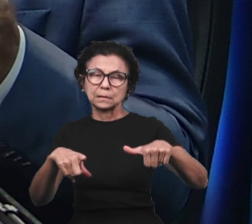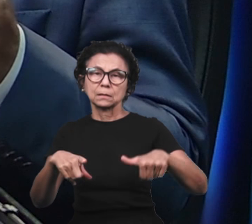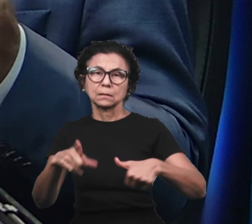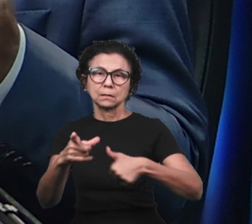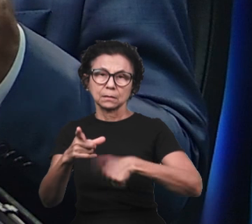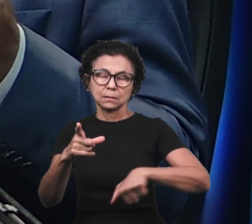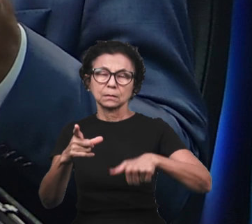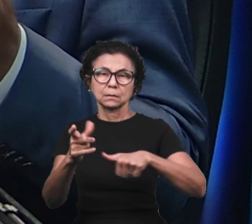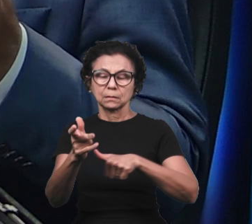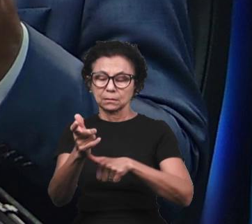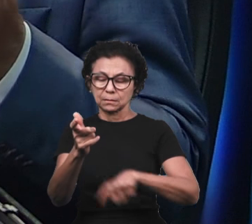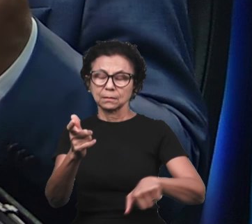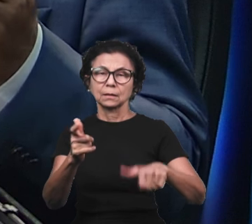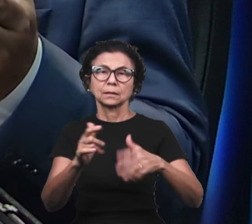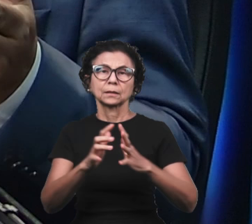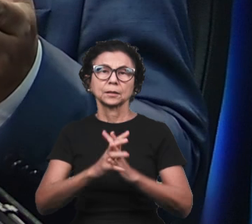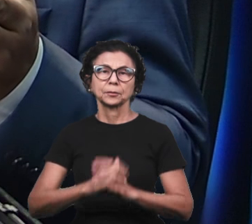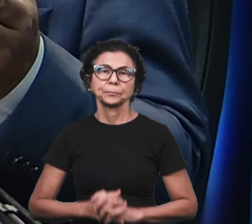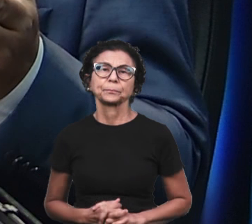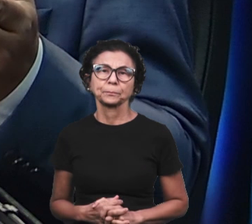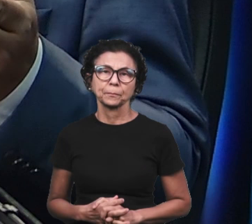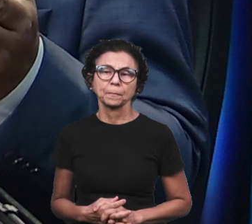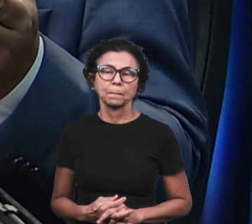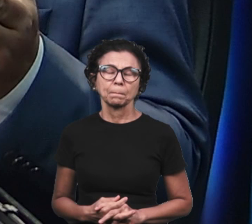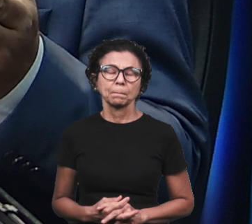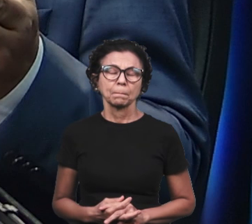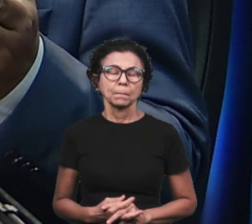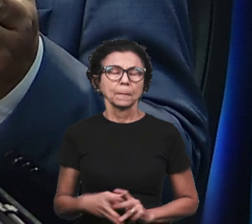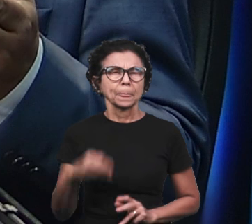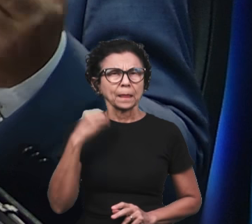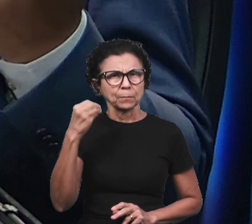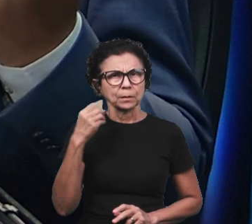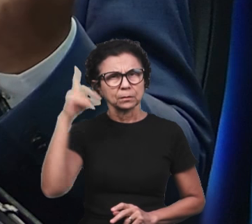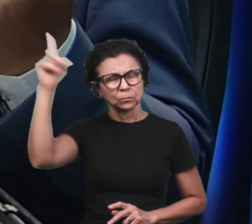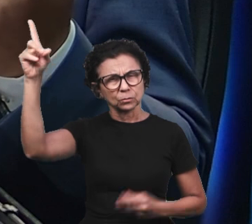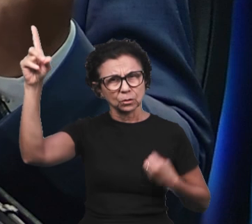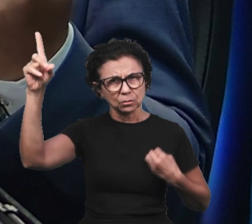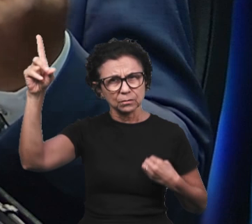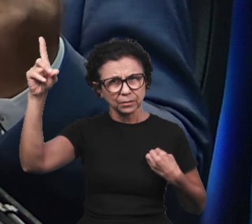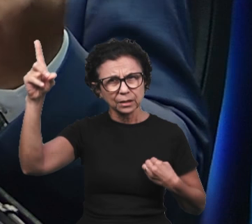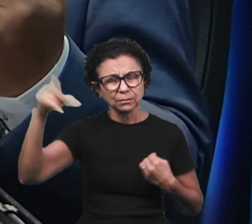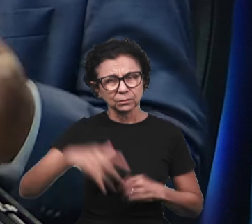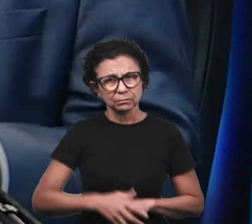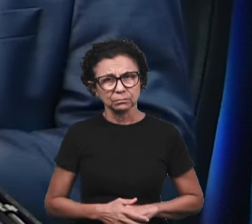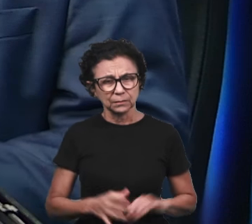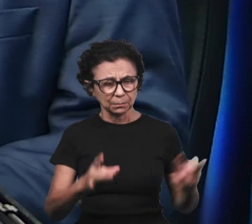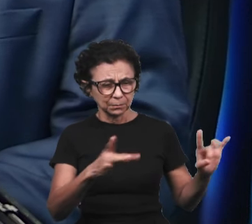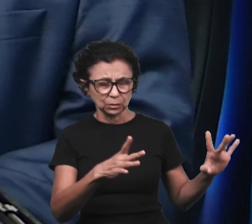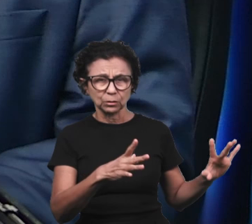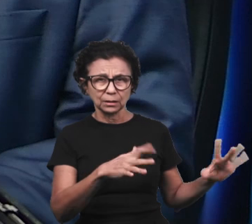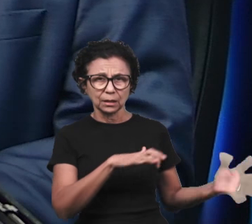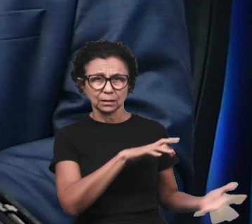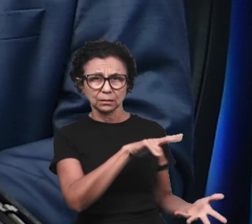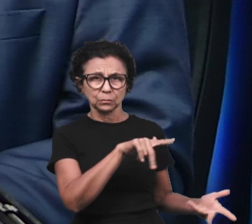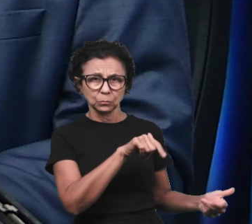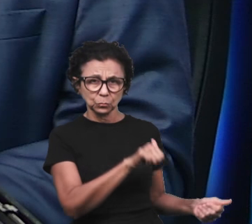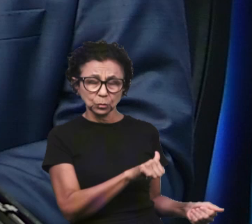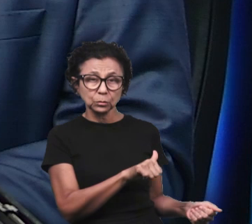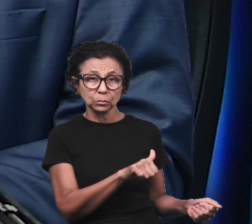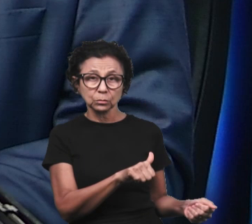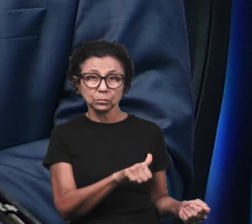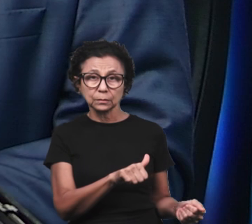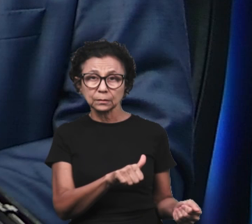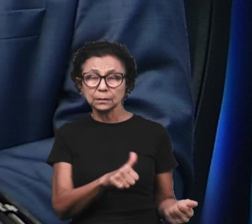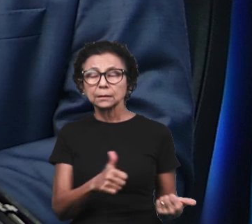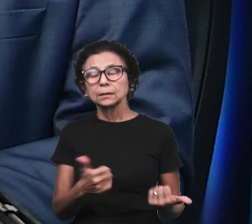presença de Deus, ter uma experiência com Deus vivo, deixar o mundo para trás, ouvir a voz de Deus